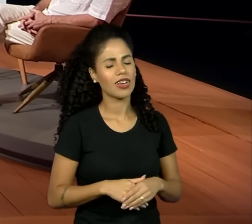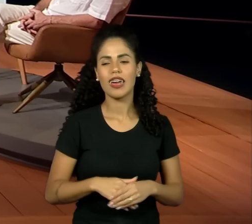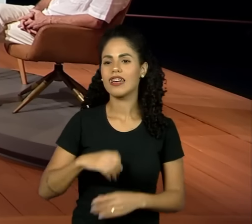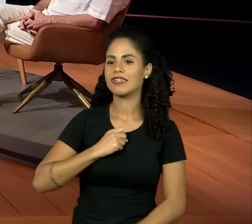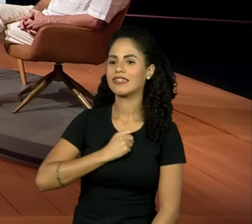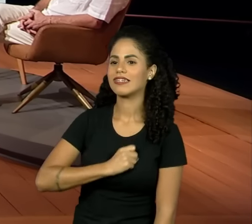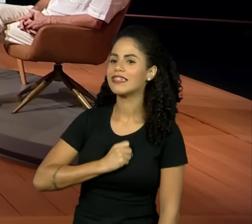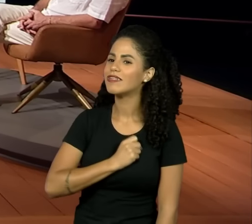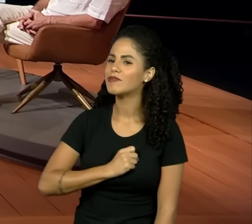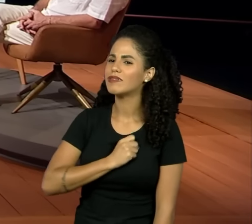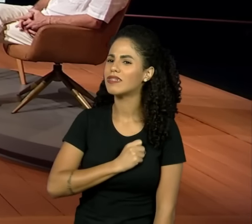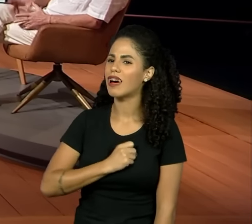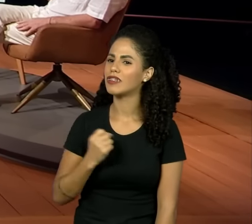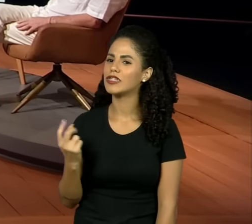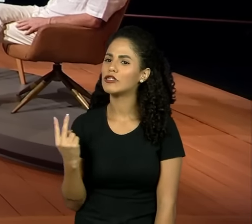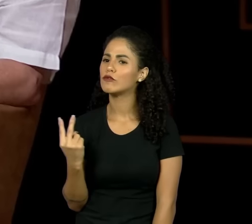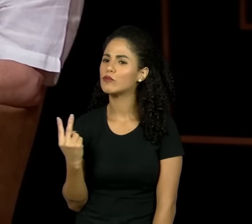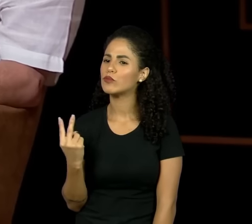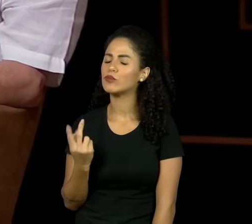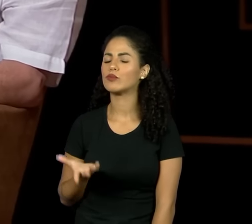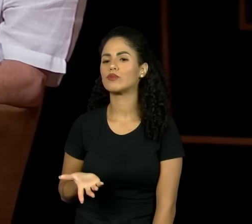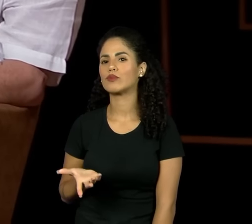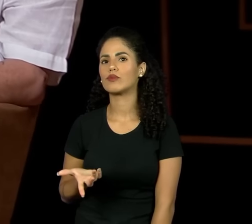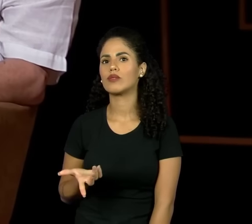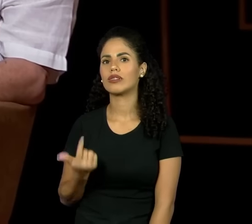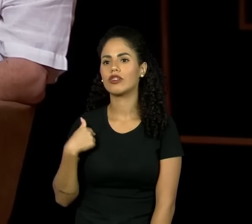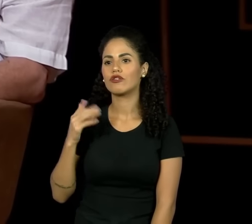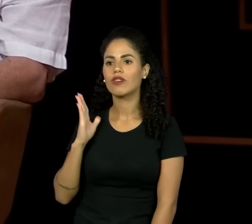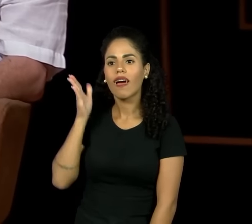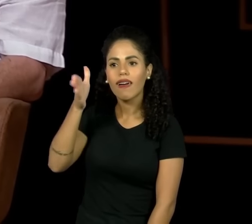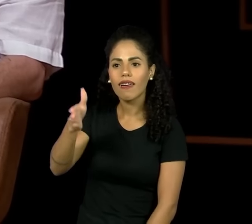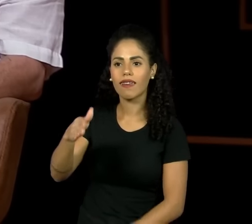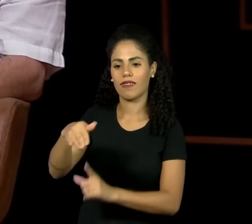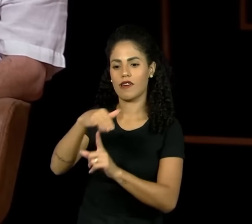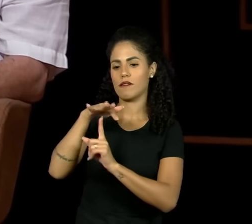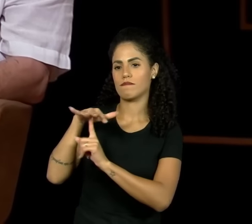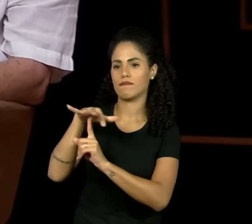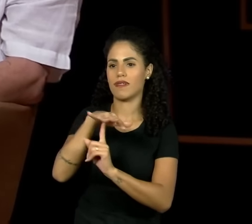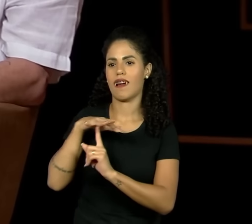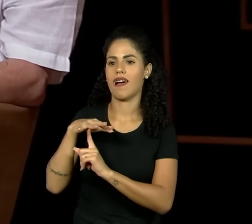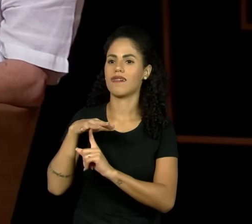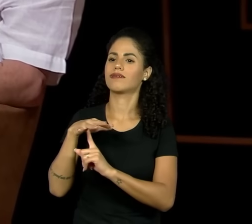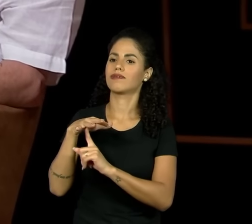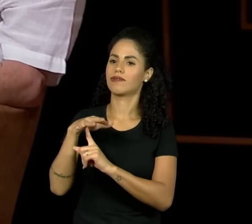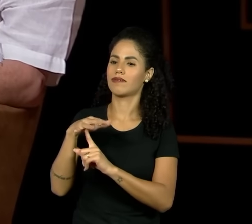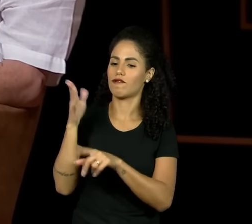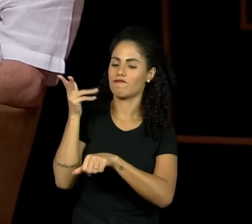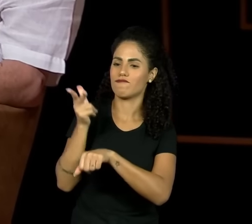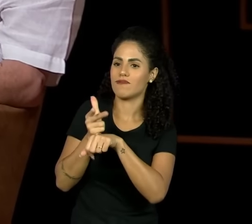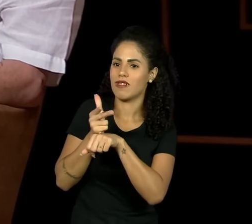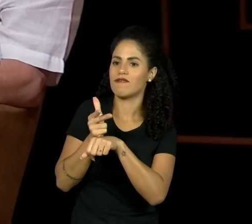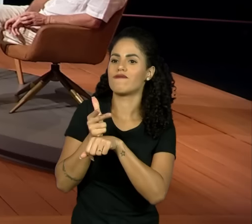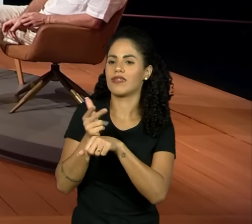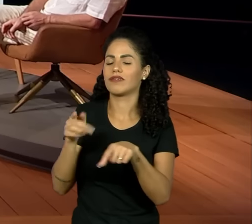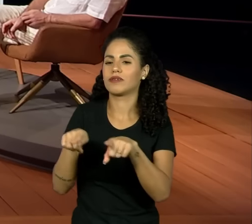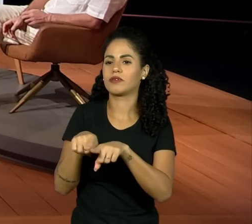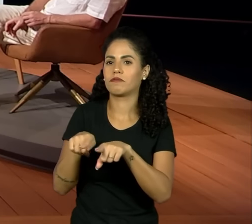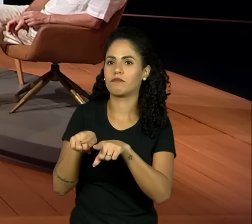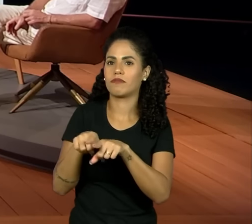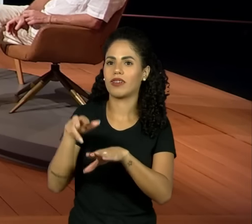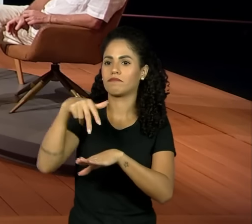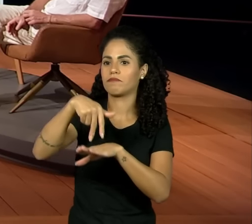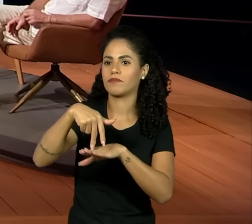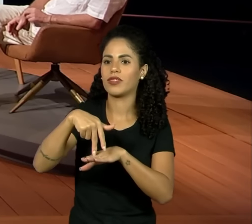deles e comz Justamente a gente ia saber deito Calisto e e o diaulos era colega lá na